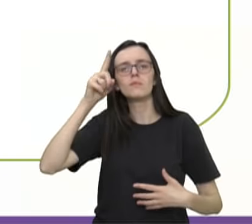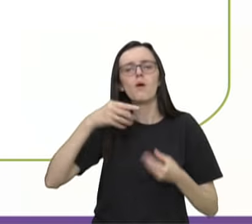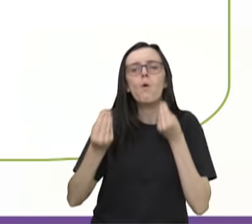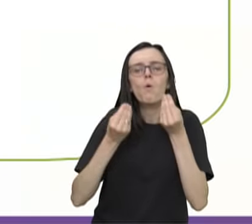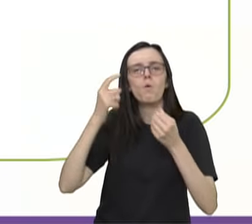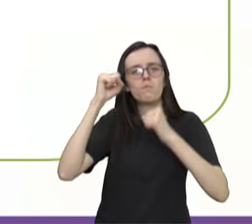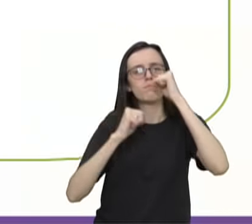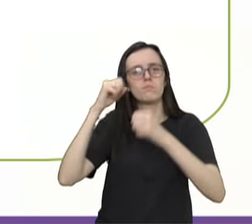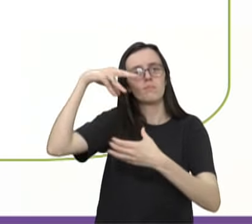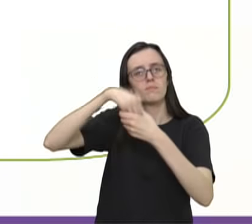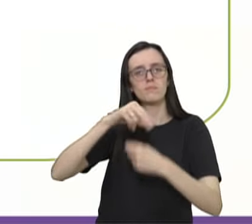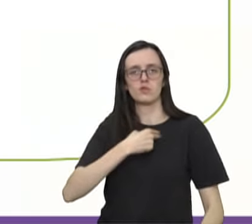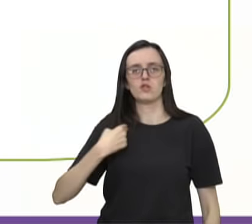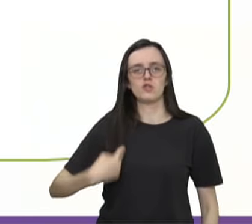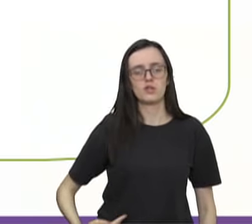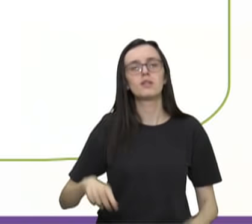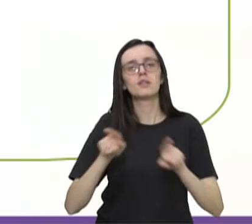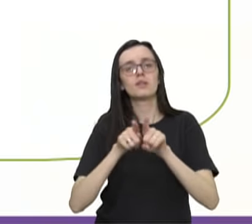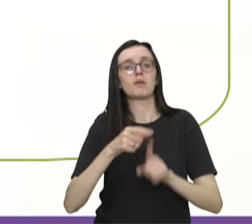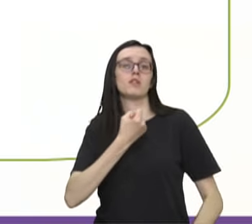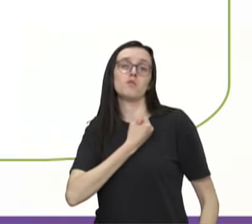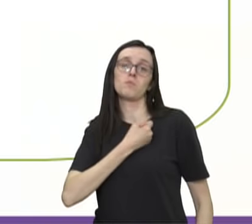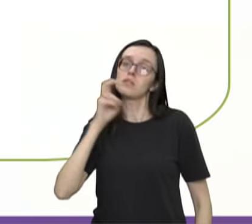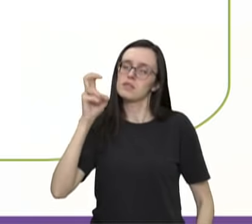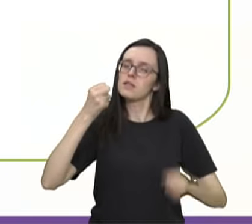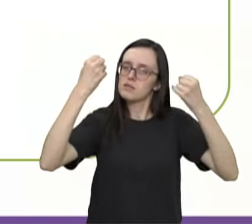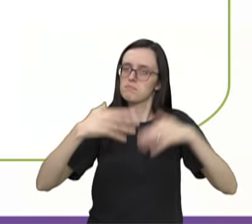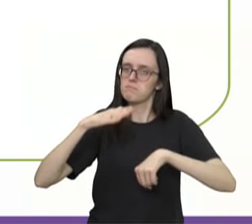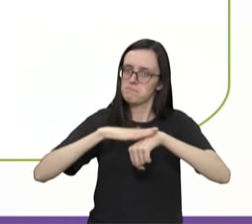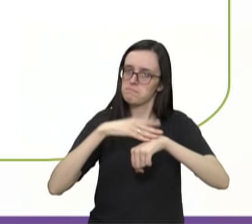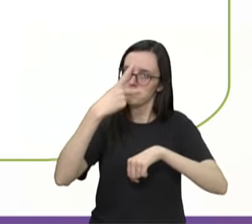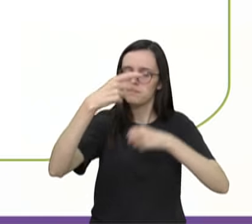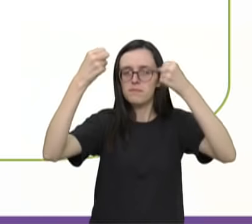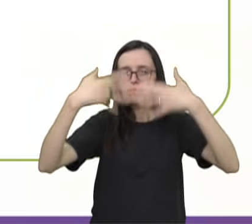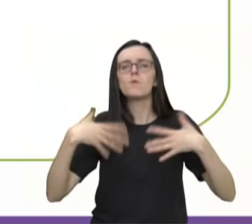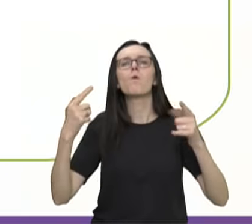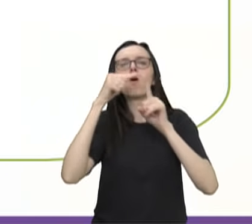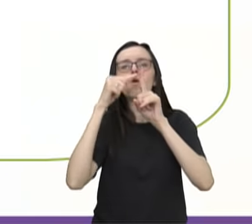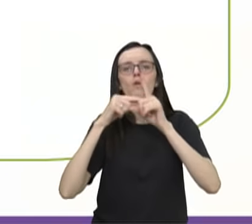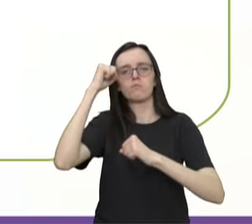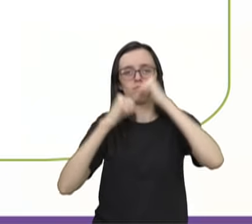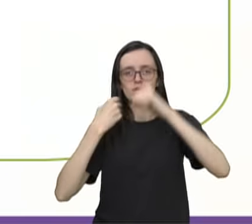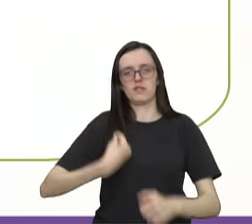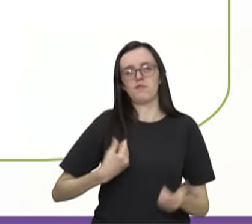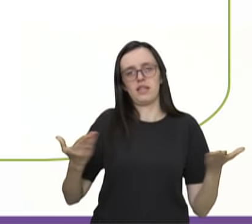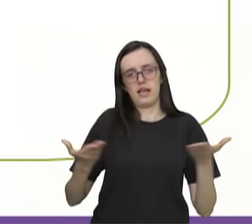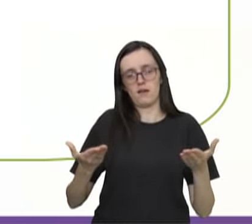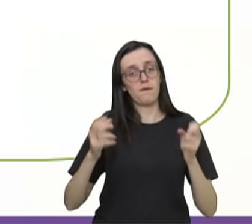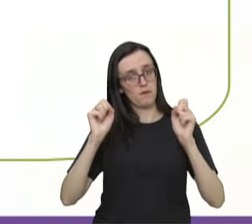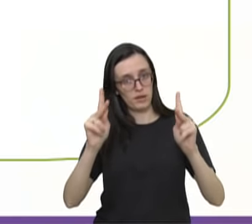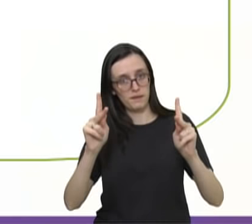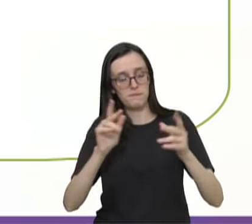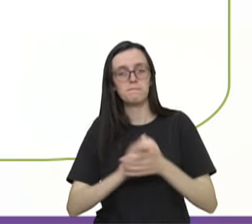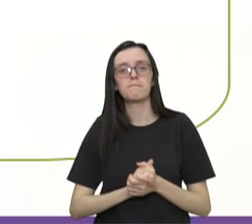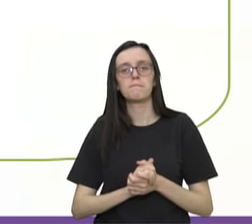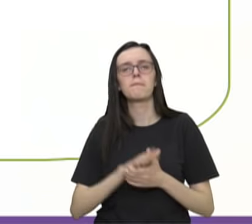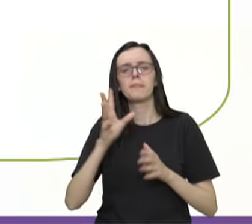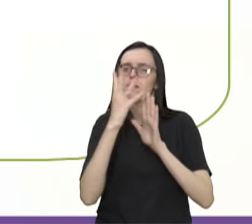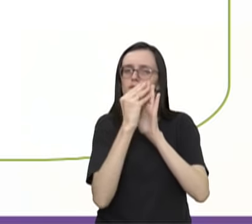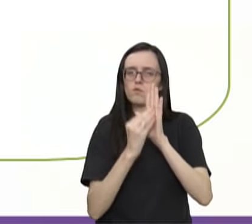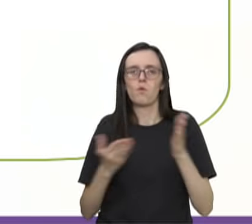território chinês na china e cinco com suas palavras explique os tipos de indústrias existentes tá ok todos